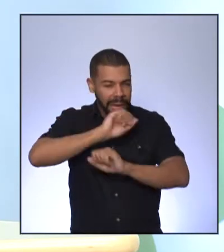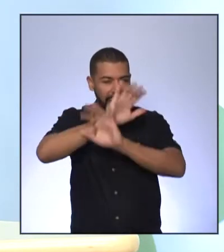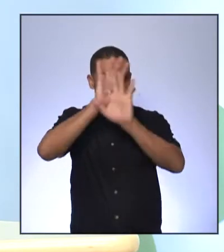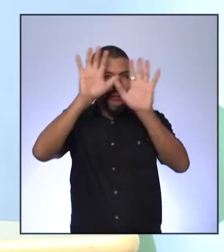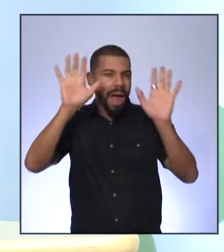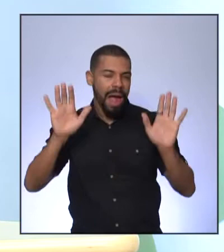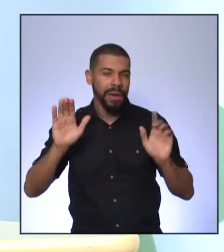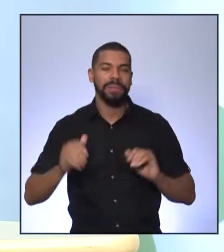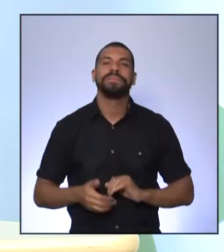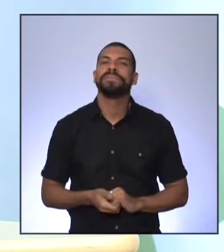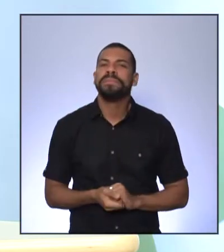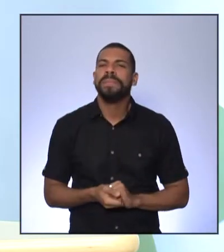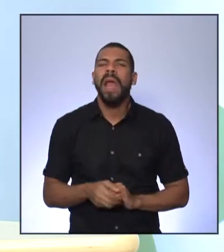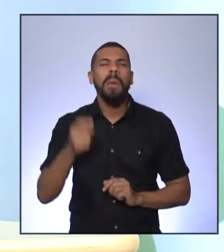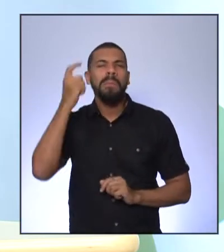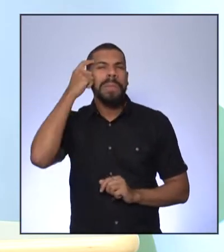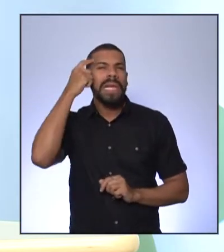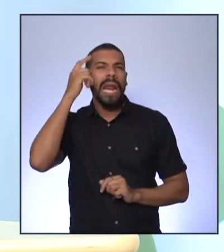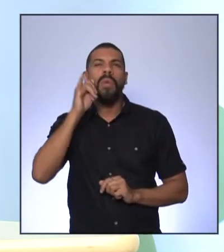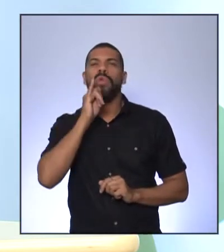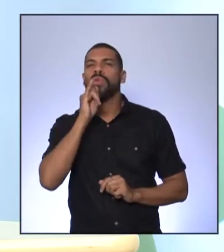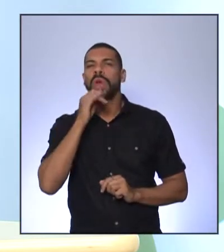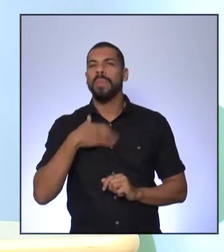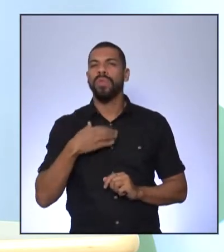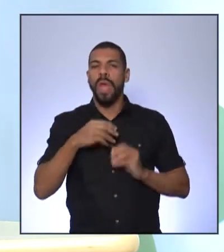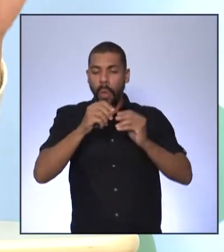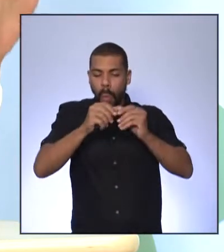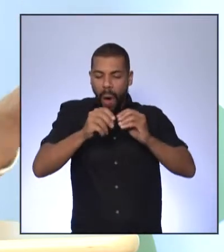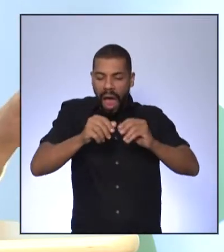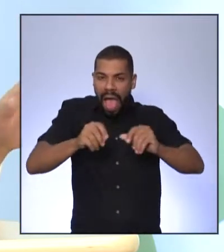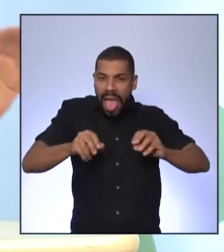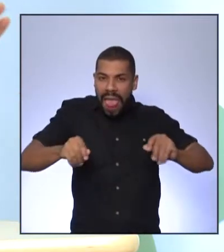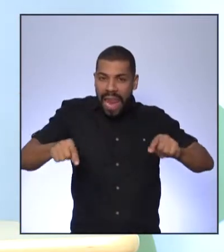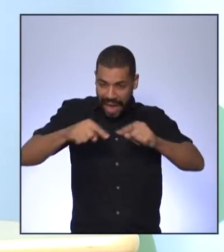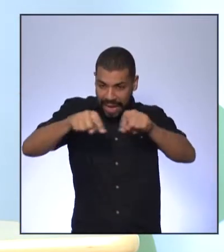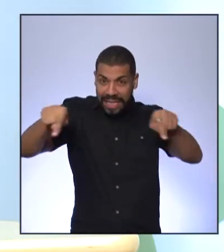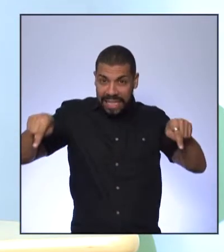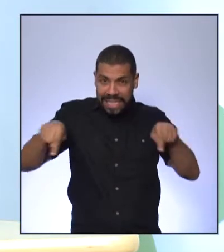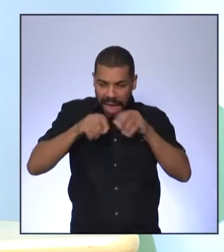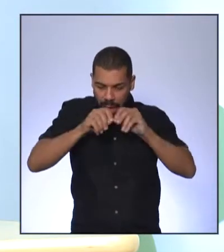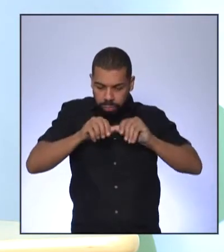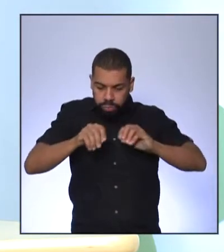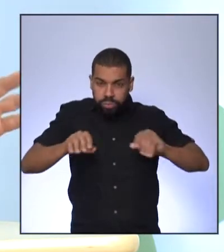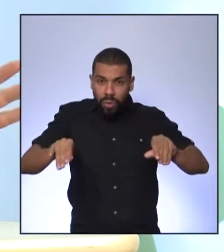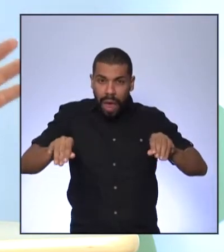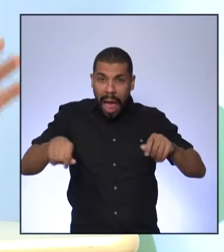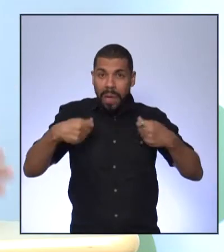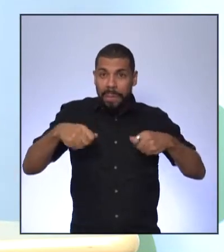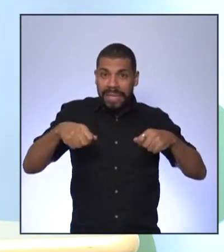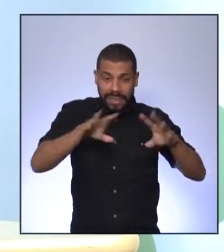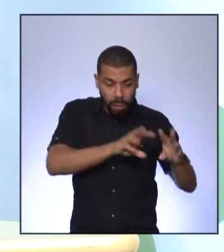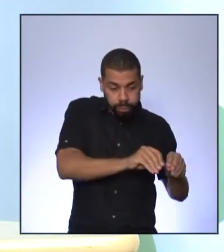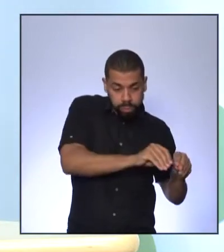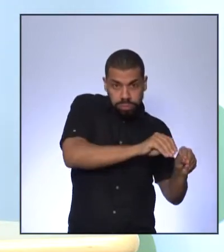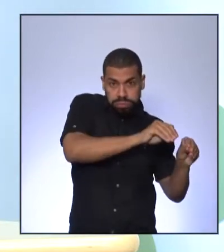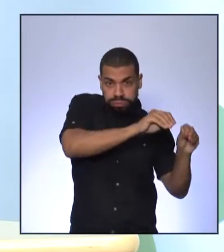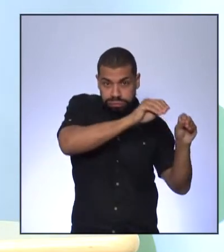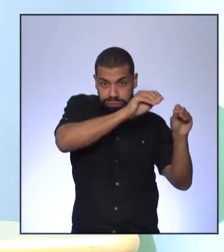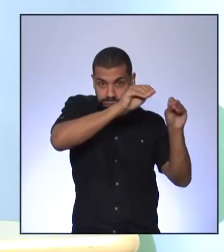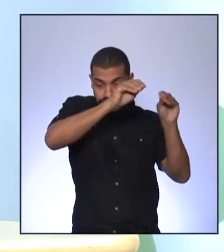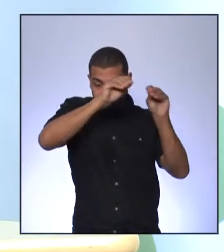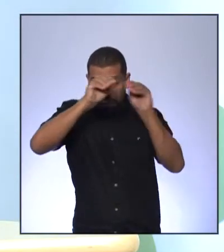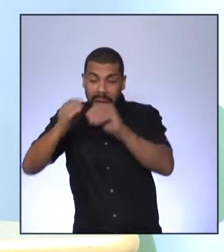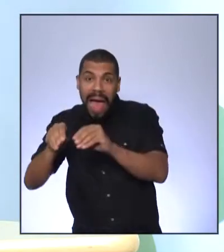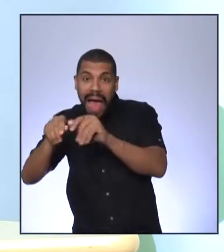desse catalisador. Imagina só que eu tenho um monte de areia num lado da sala, eu tenho que transportar esse monte de areia até o outro lado da